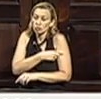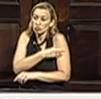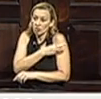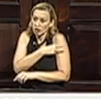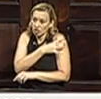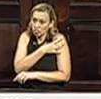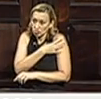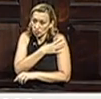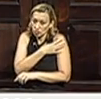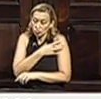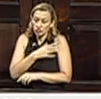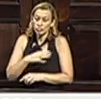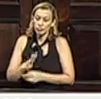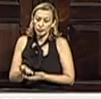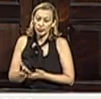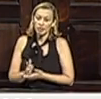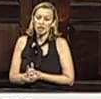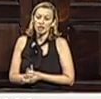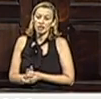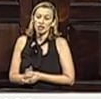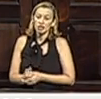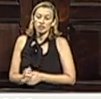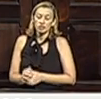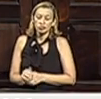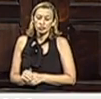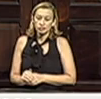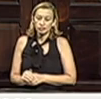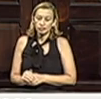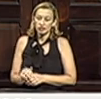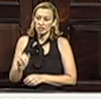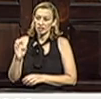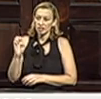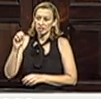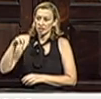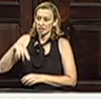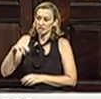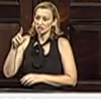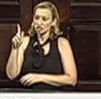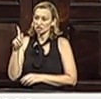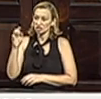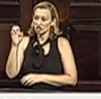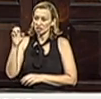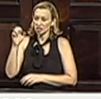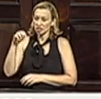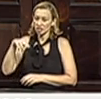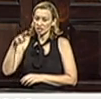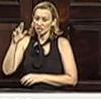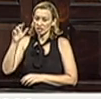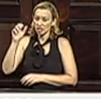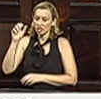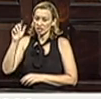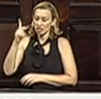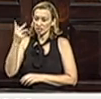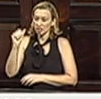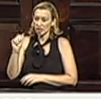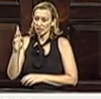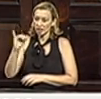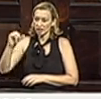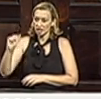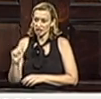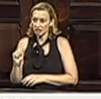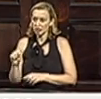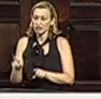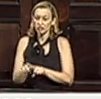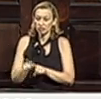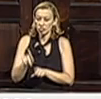engenharia, arquitetura e agronomia, tradutor e intérprete da língua brasileira de sinais, aí segue, professores de